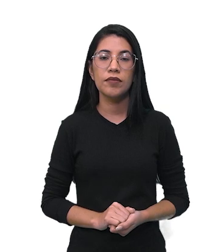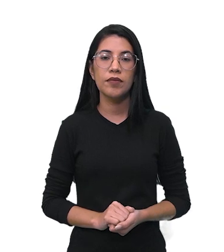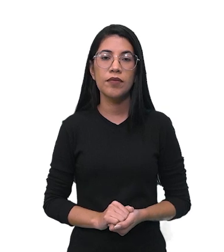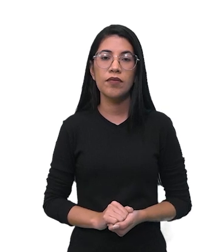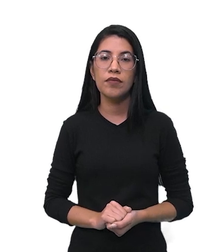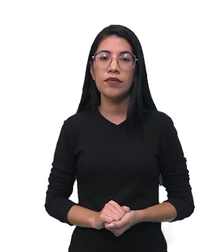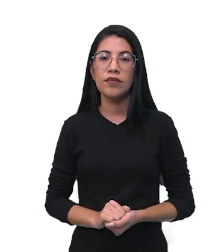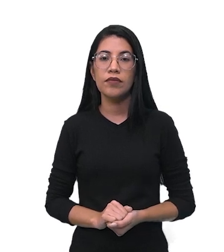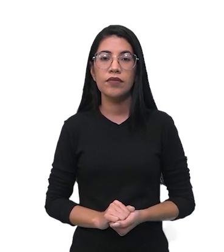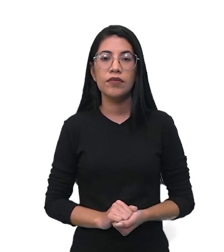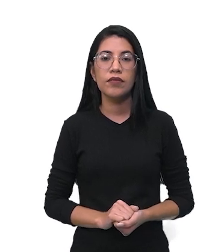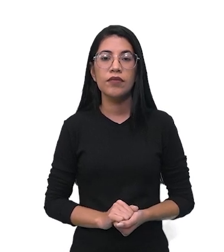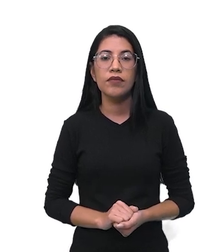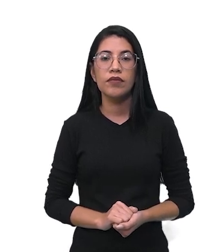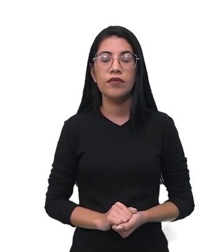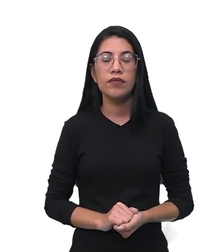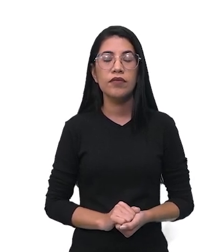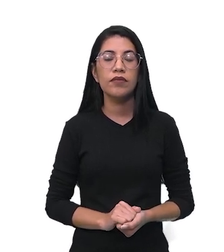540.